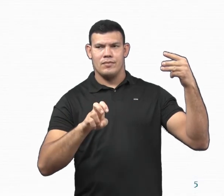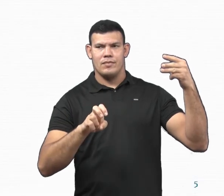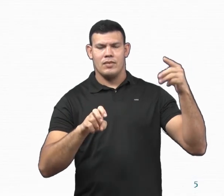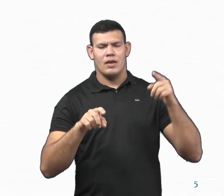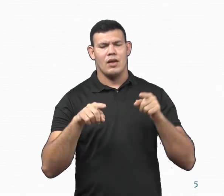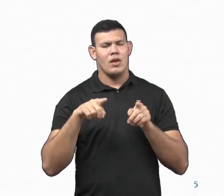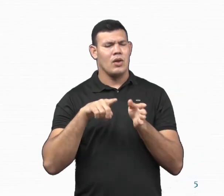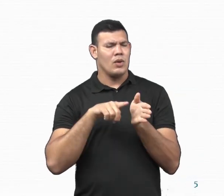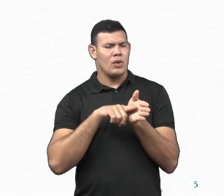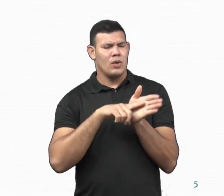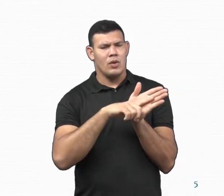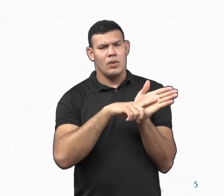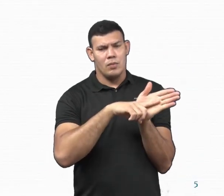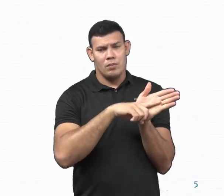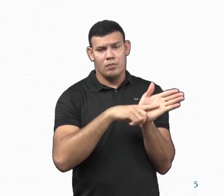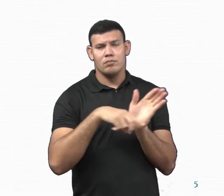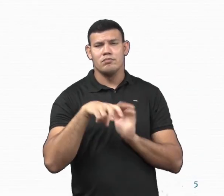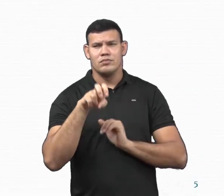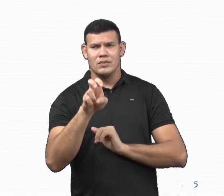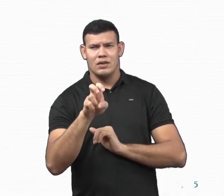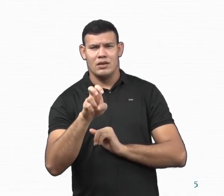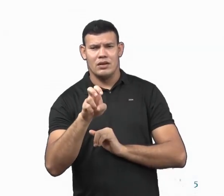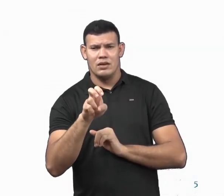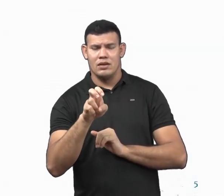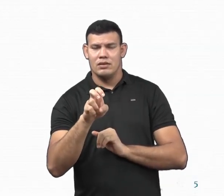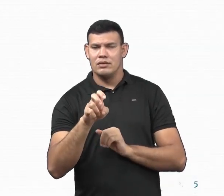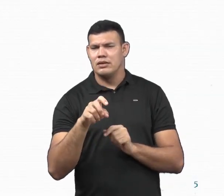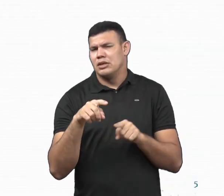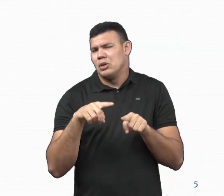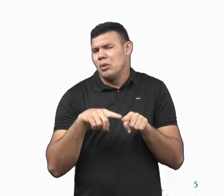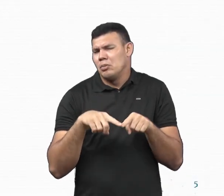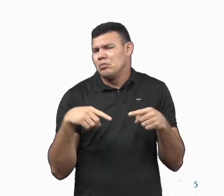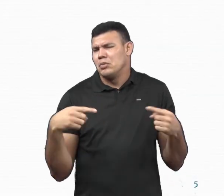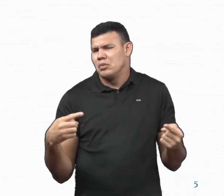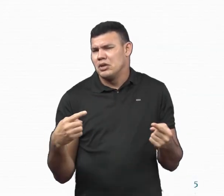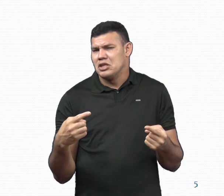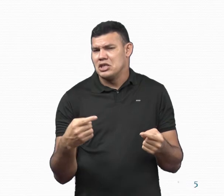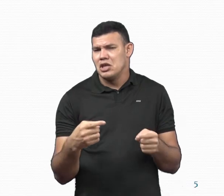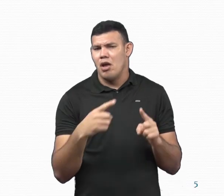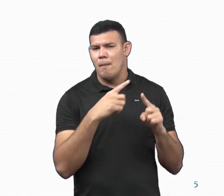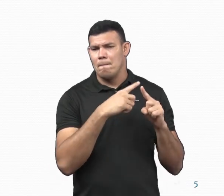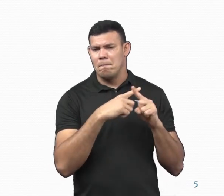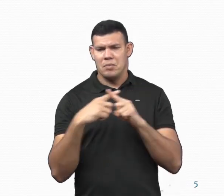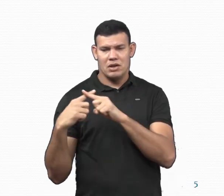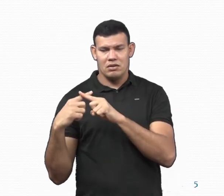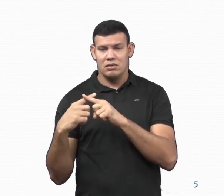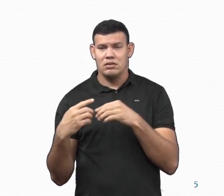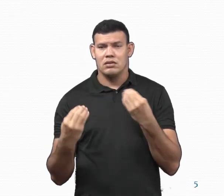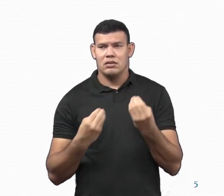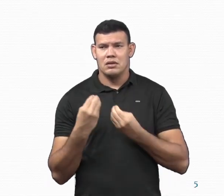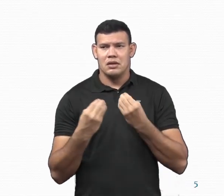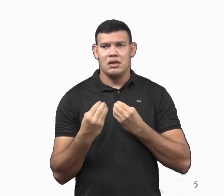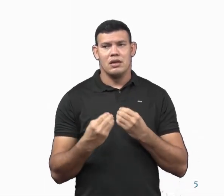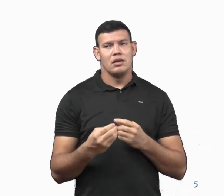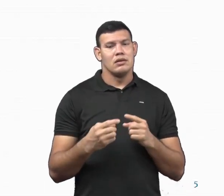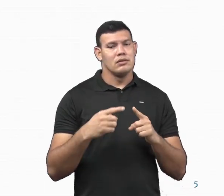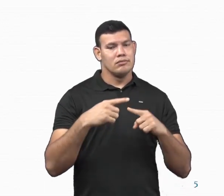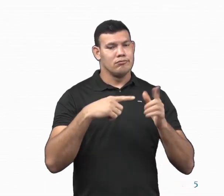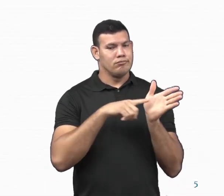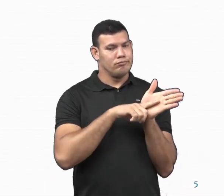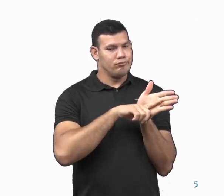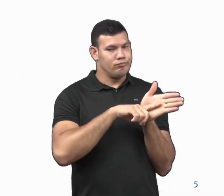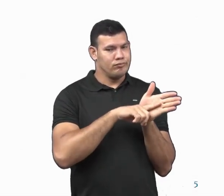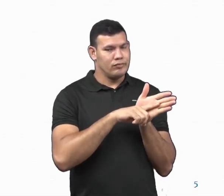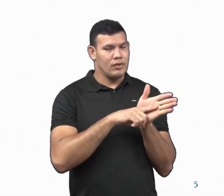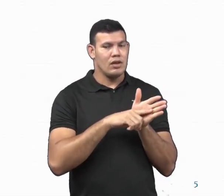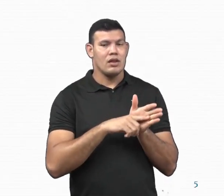5, pois esse menos 5, 3 vezes, ó, menos vezes menos é mais vezes menos é menos,